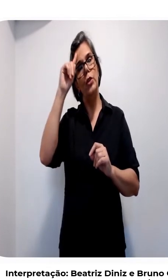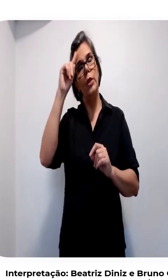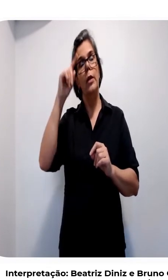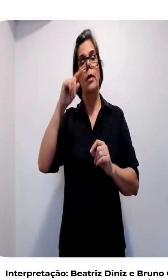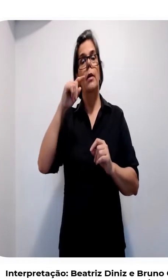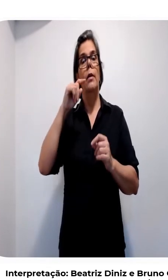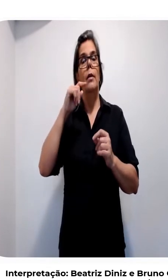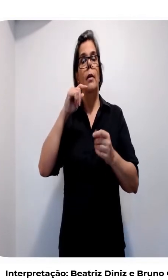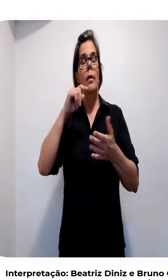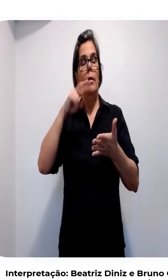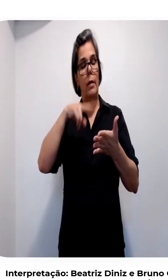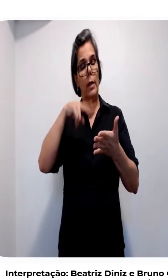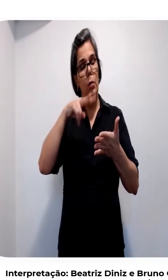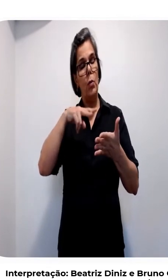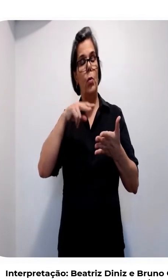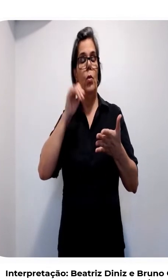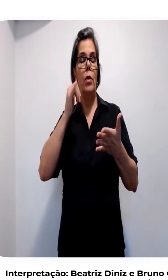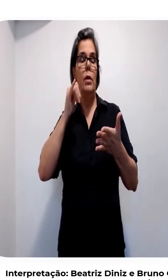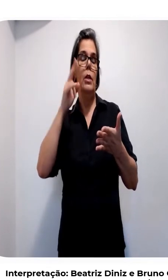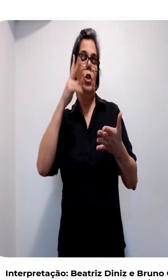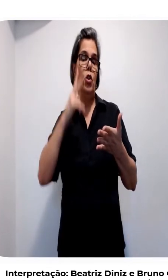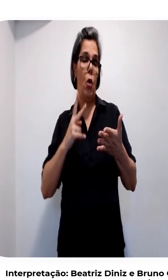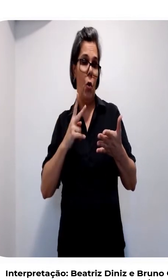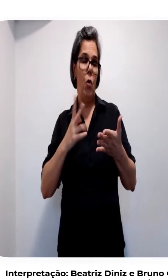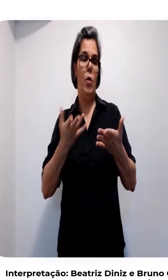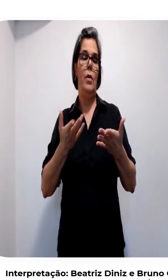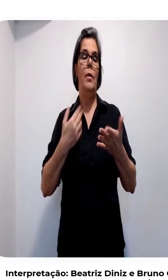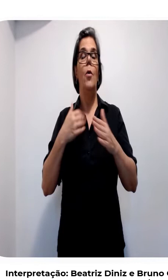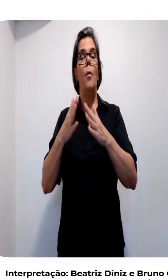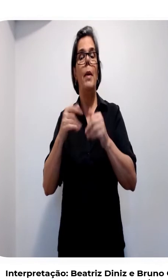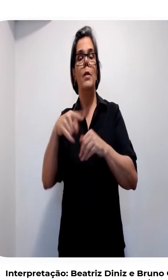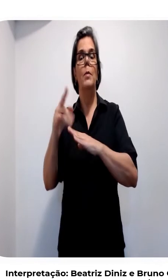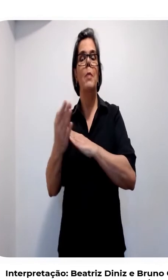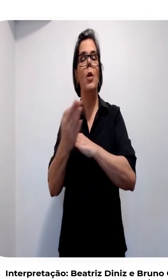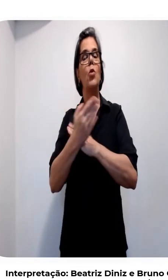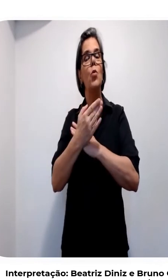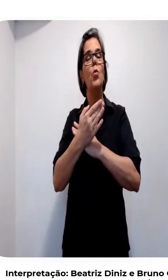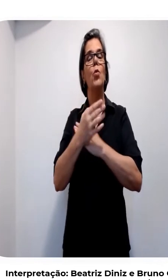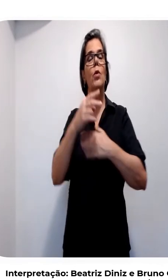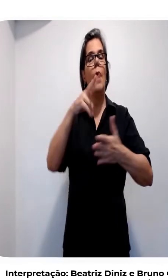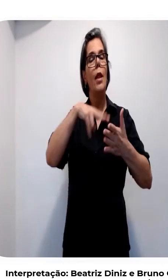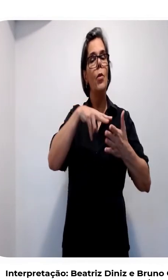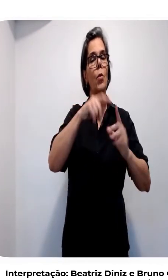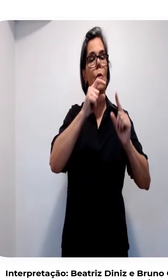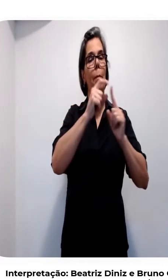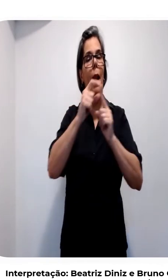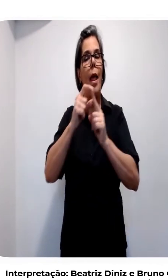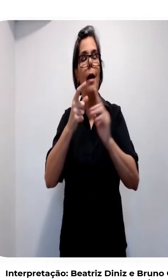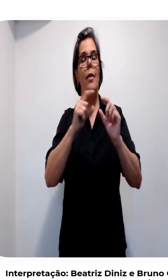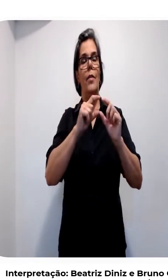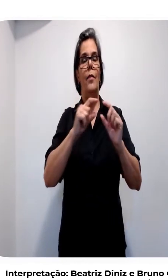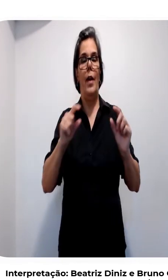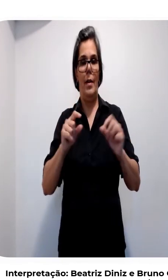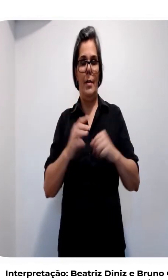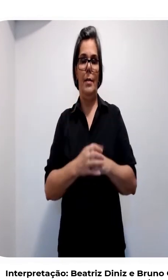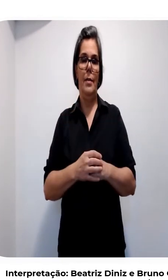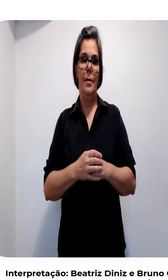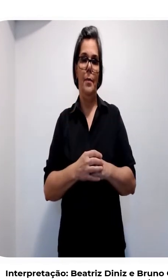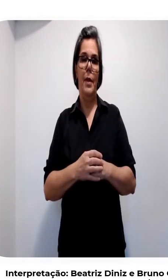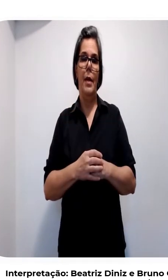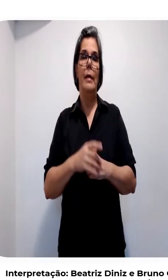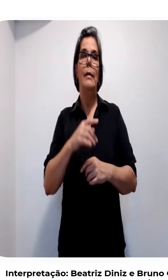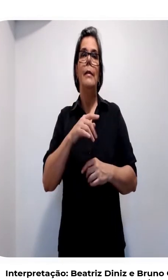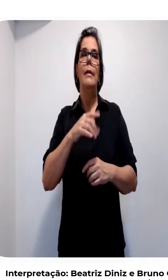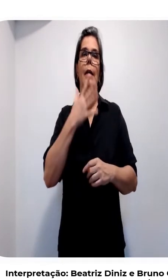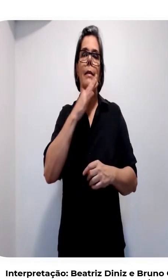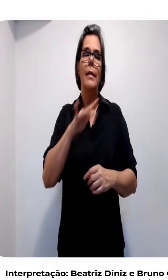na leitura de algumas palavras, algumas frases, e é algo assim que eles gostam muito,